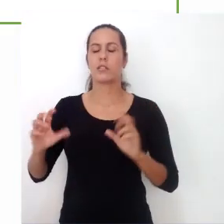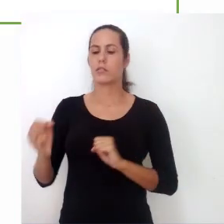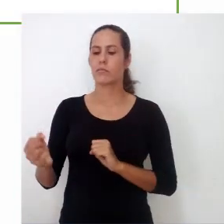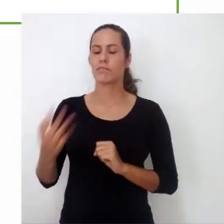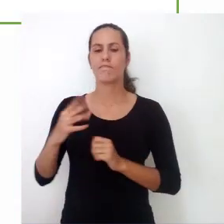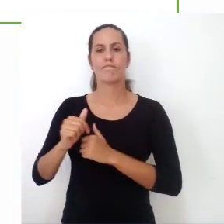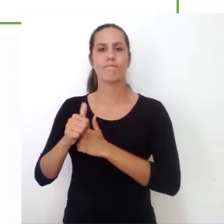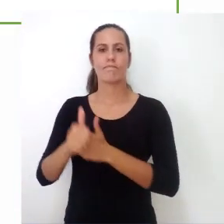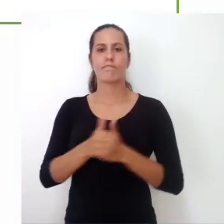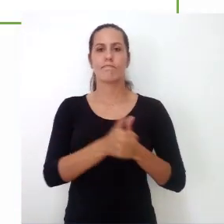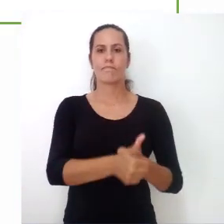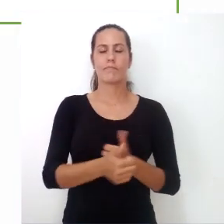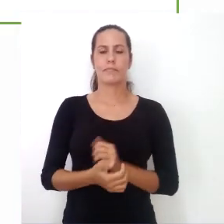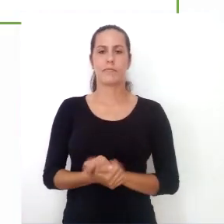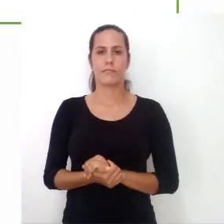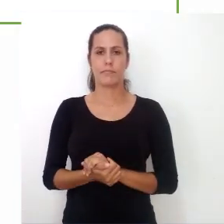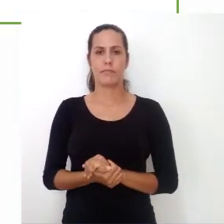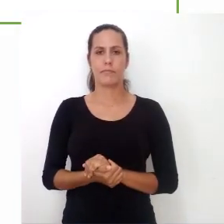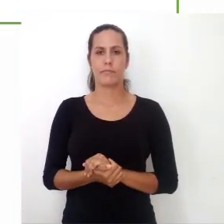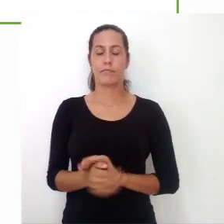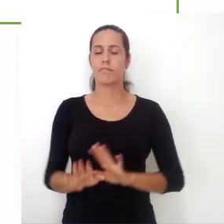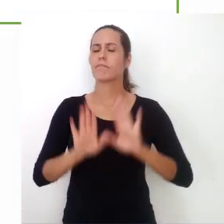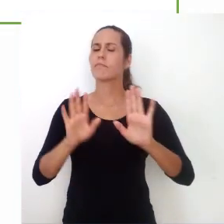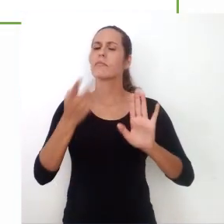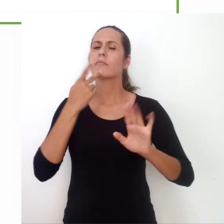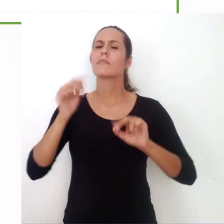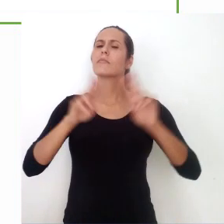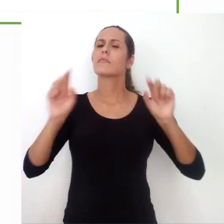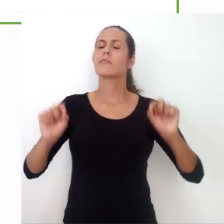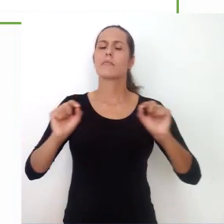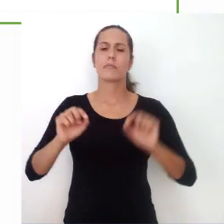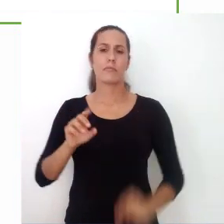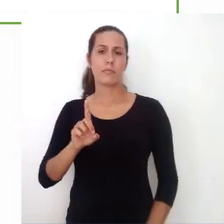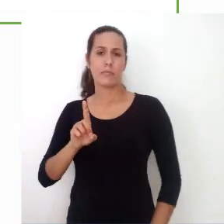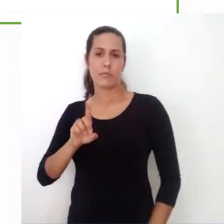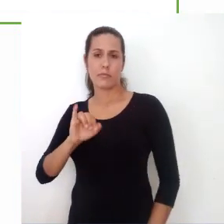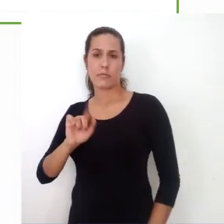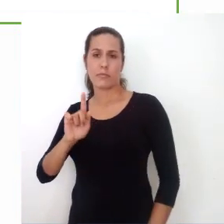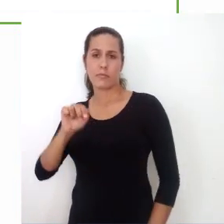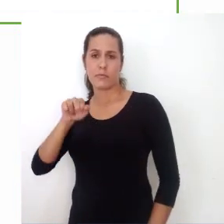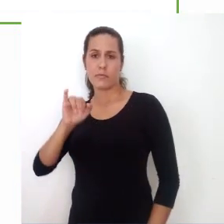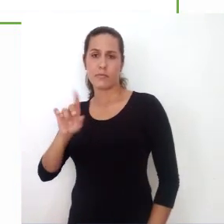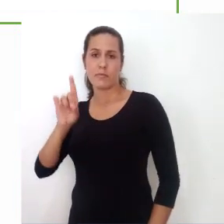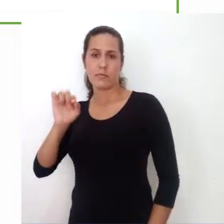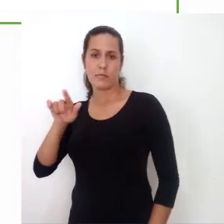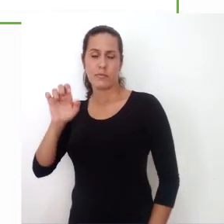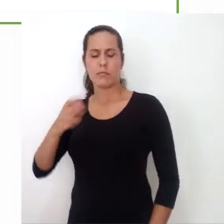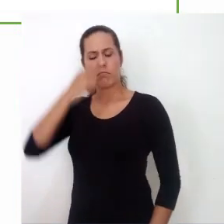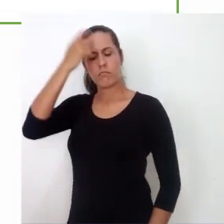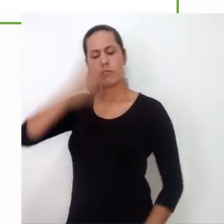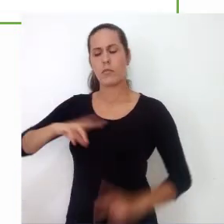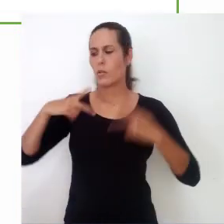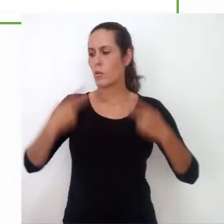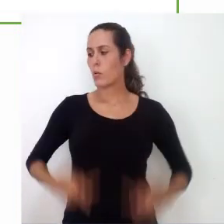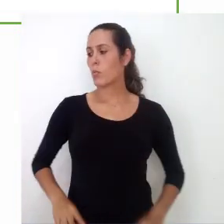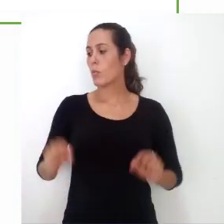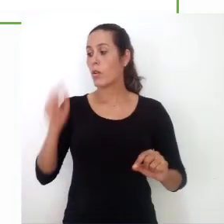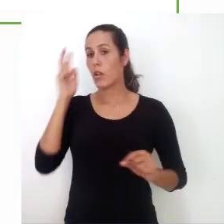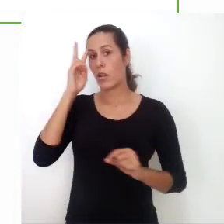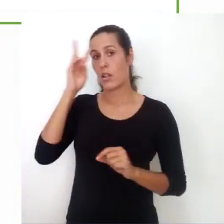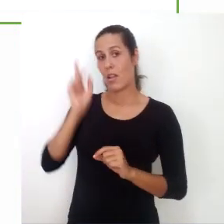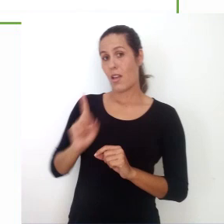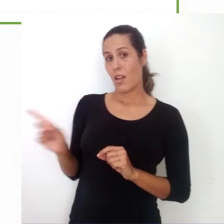esta imagem, aqui eu tenho pela dignidade humana, é uma imagem que está mostrando aqui uma questão